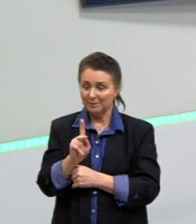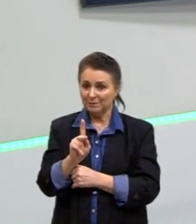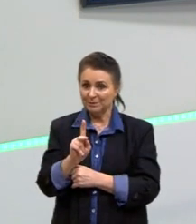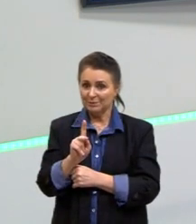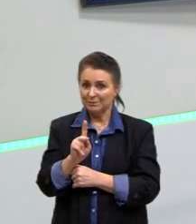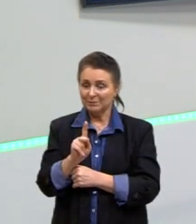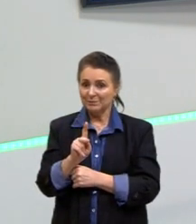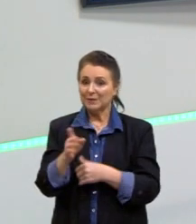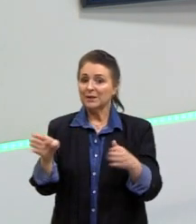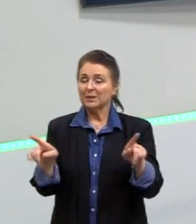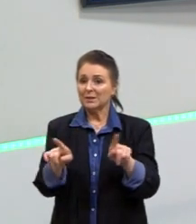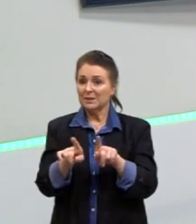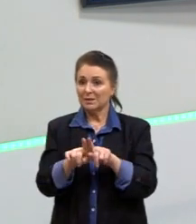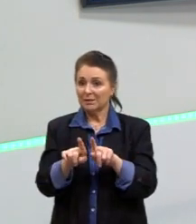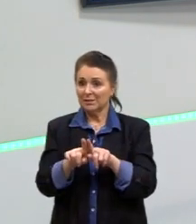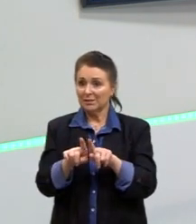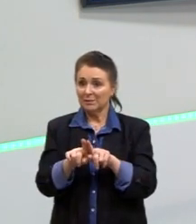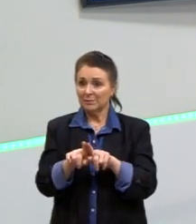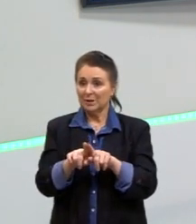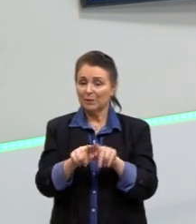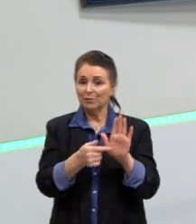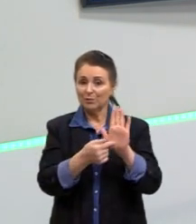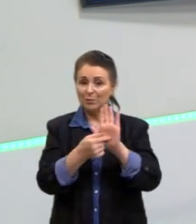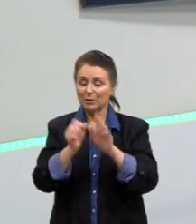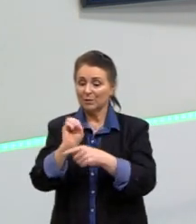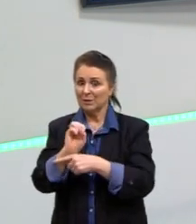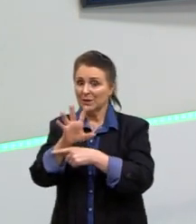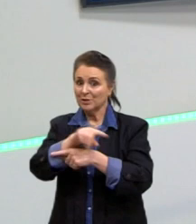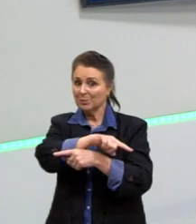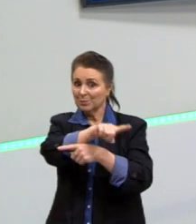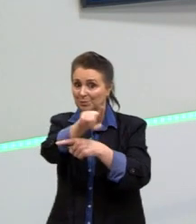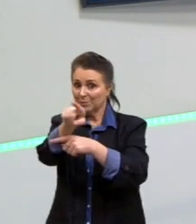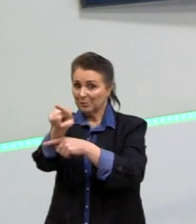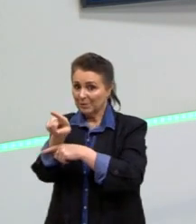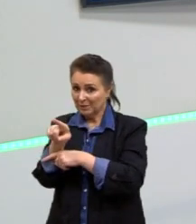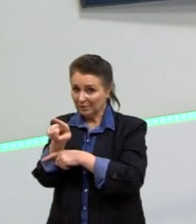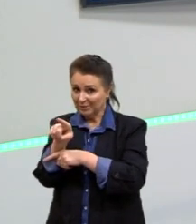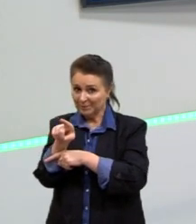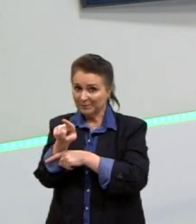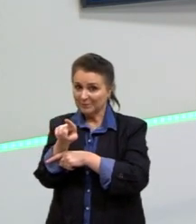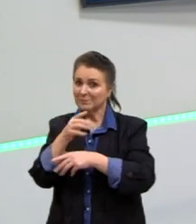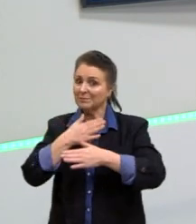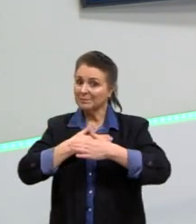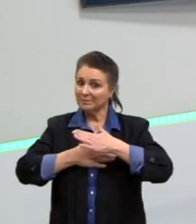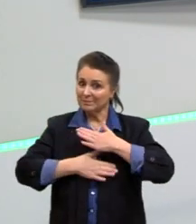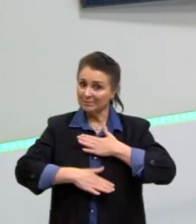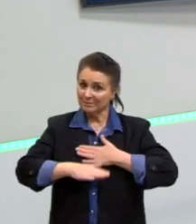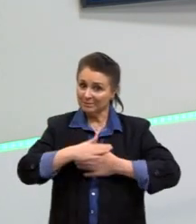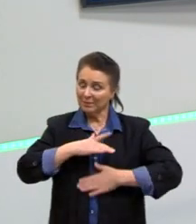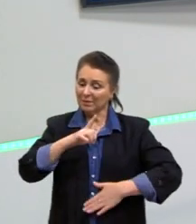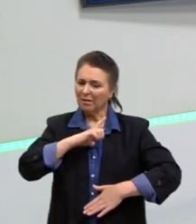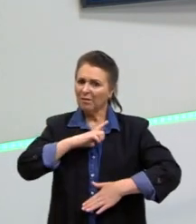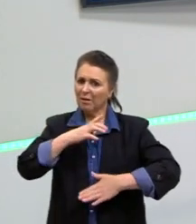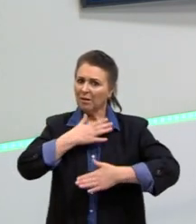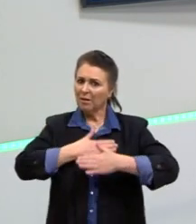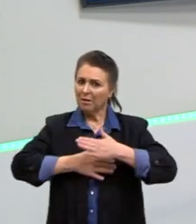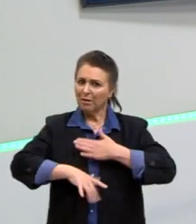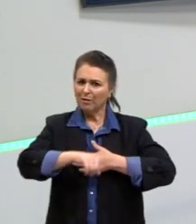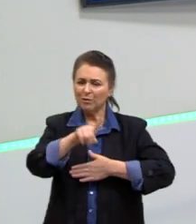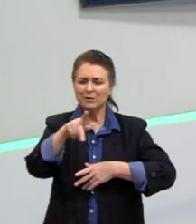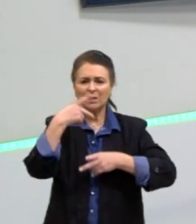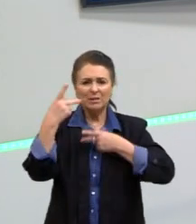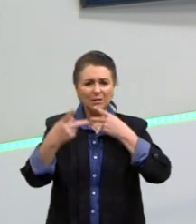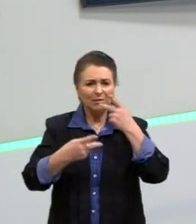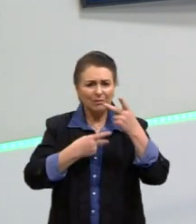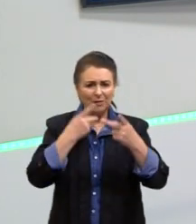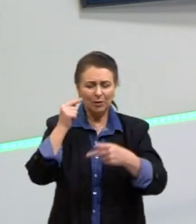Por último, né, trago aqui um slide para que vocês fiquem calmos. Vocês são falantes nota